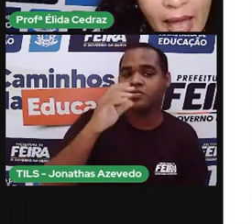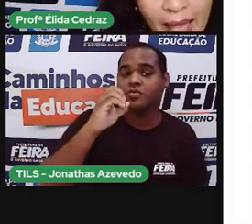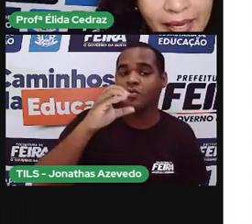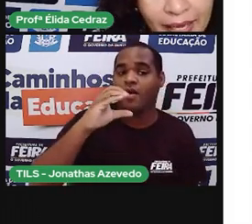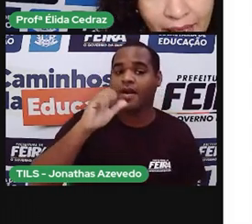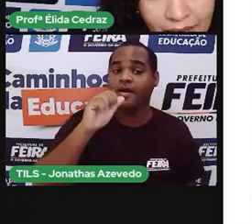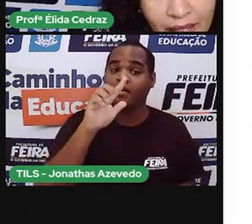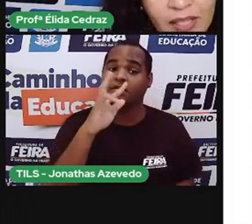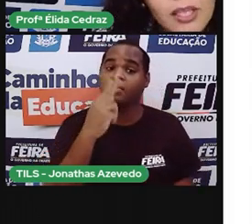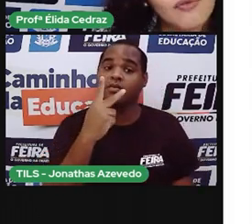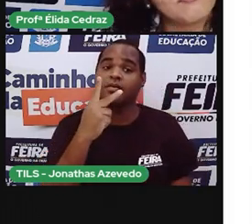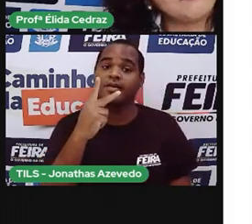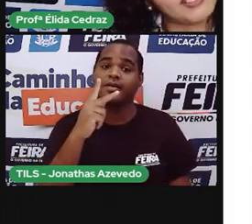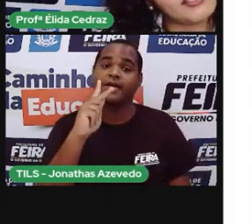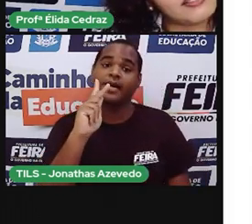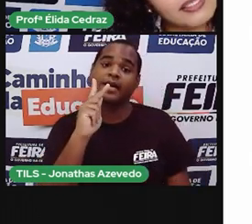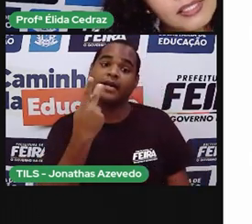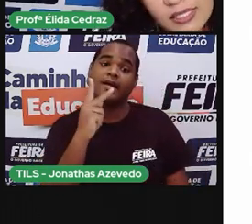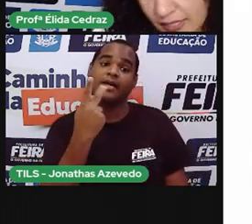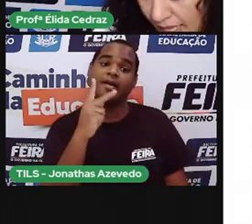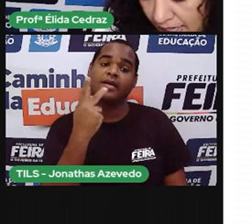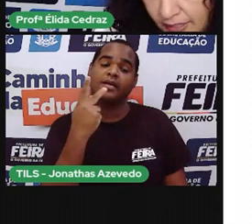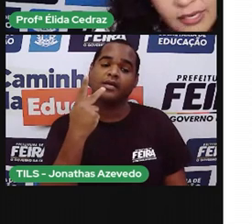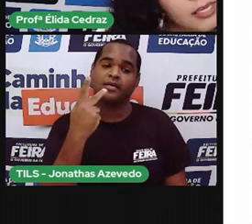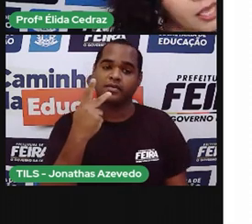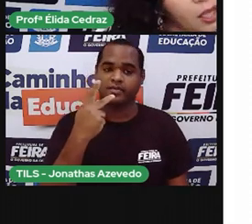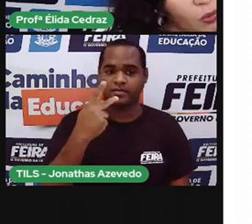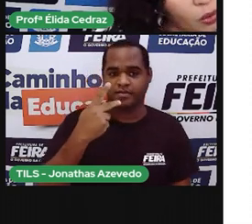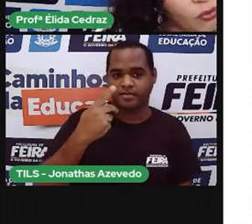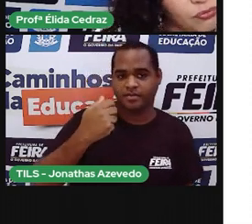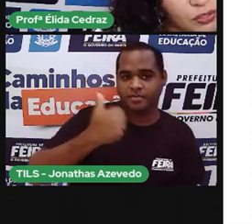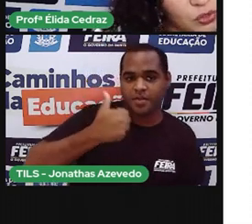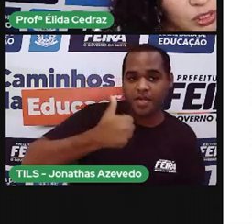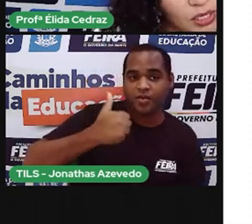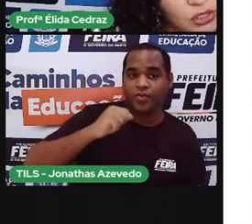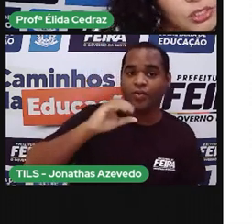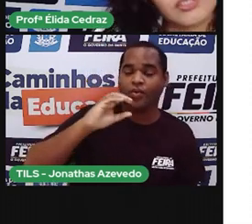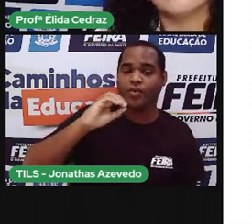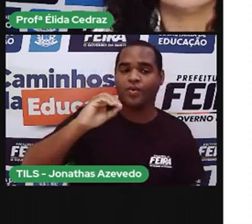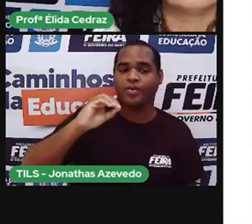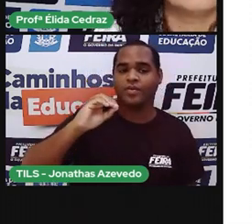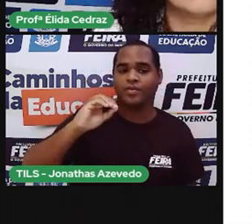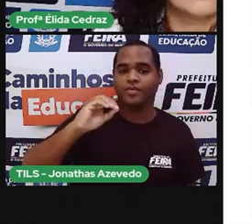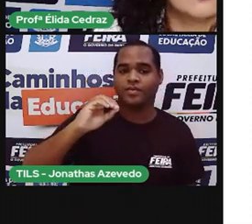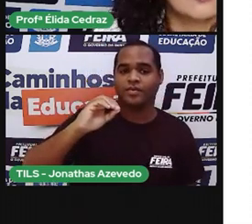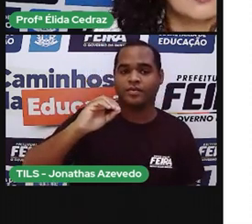letrinha H vem antes da letrinha O, viu, gente?